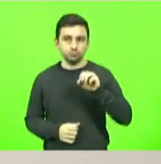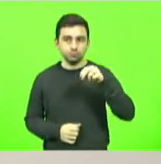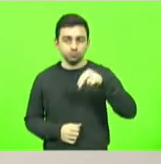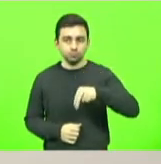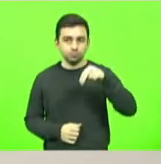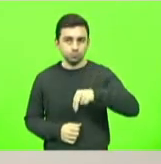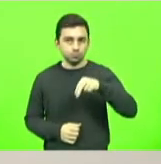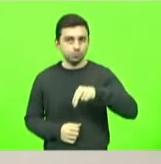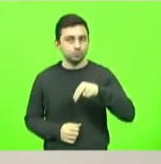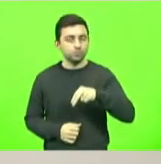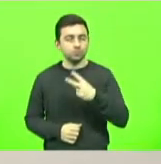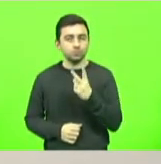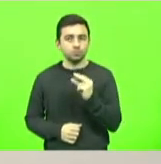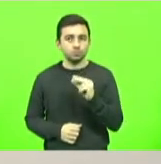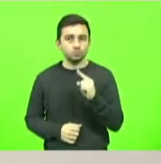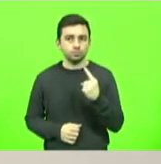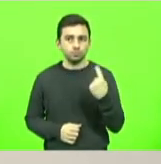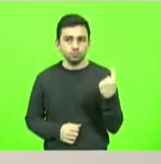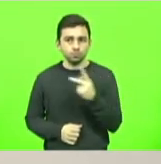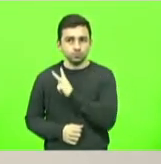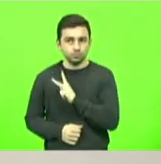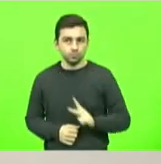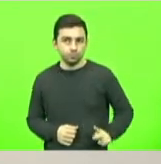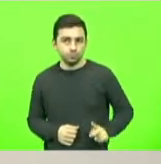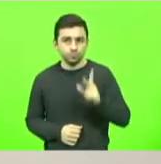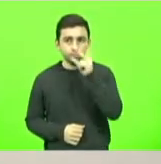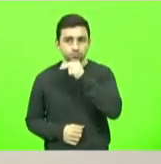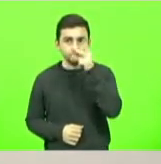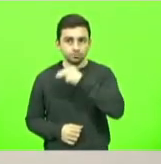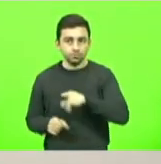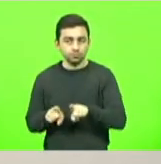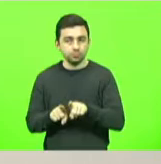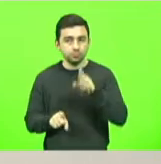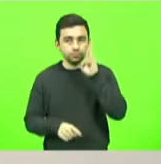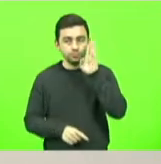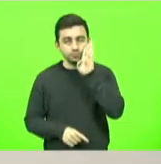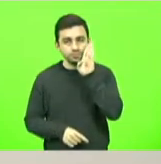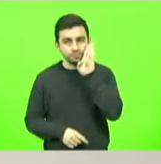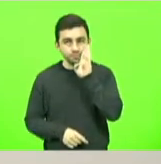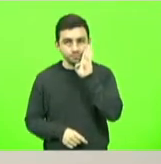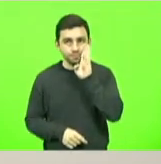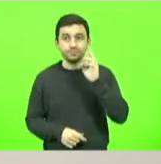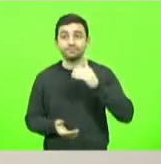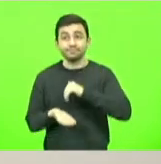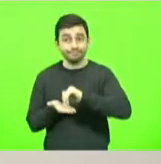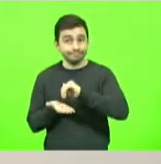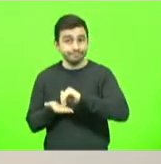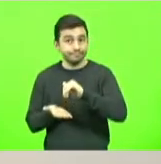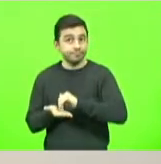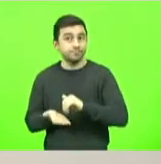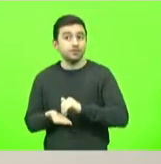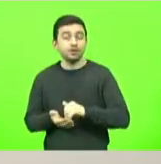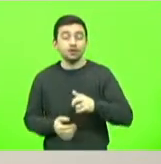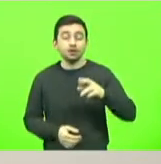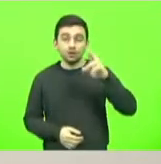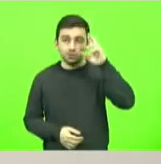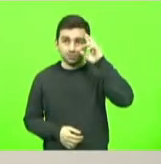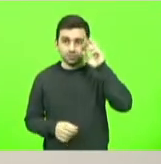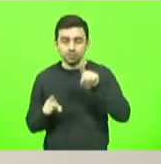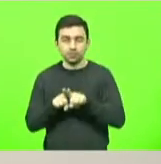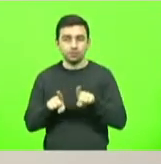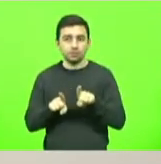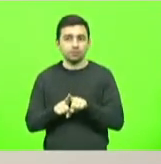2021. Presidência, deputado Kennedy Nunes e Nilson Berlanda. Secretaria, deputados Ricardo Alba e Rodrigo Minotto.